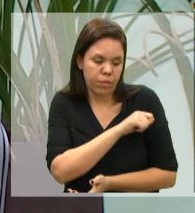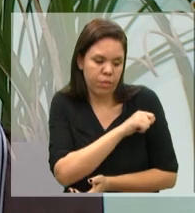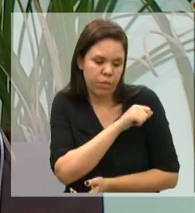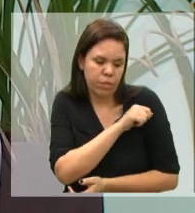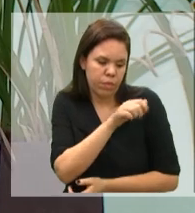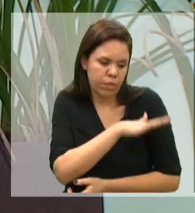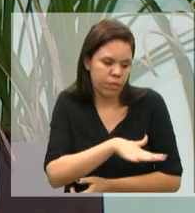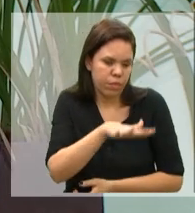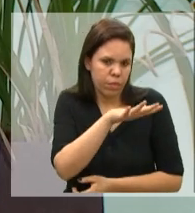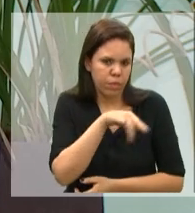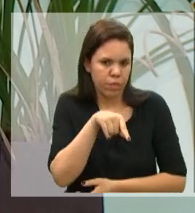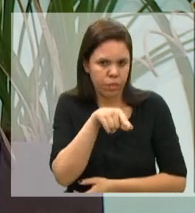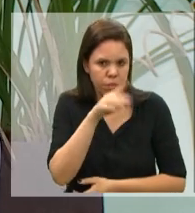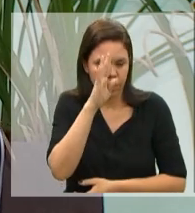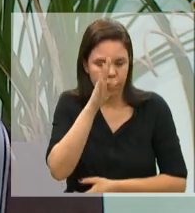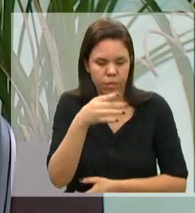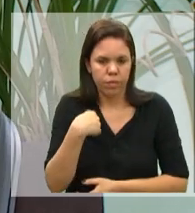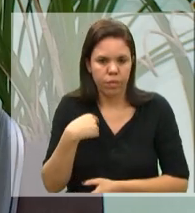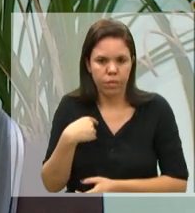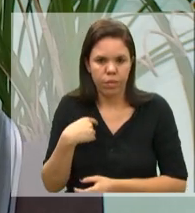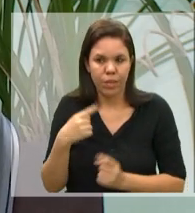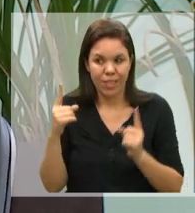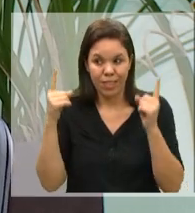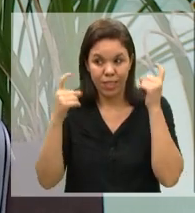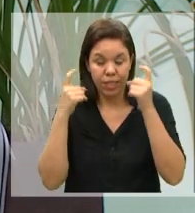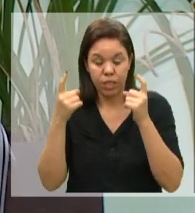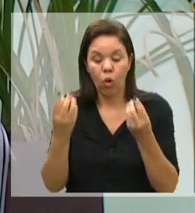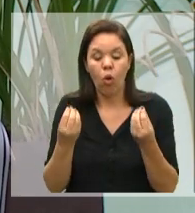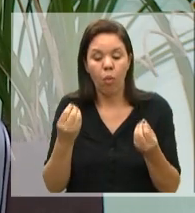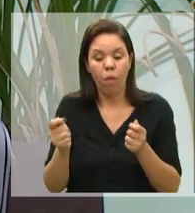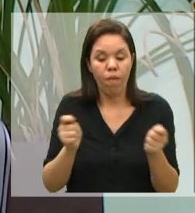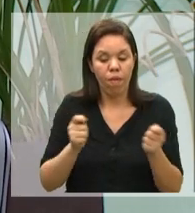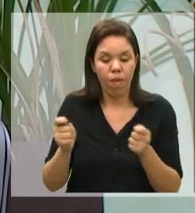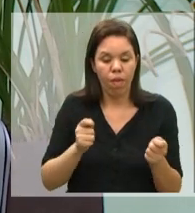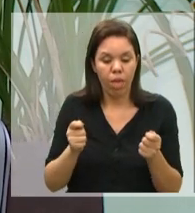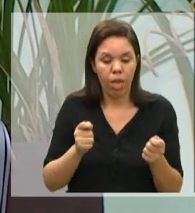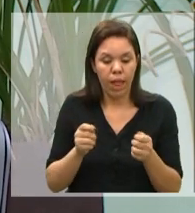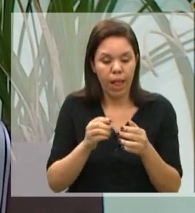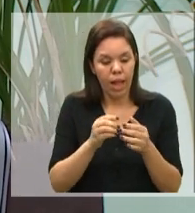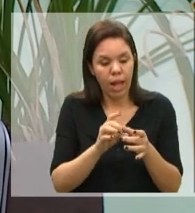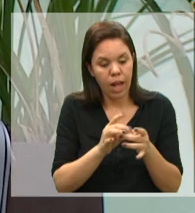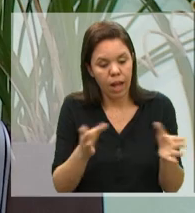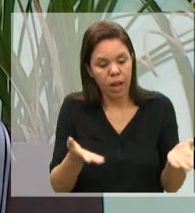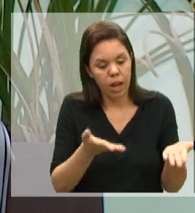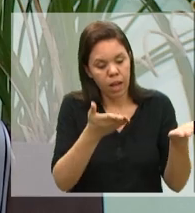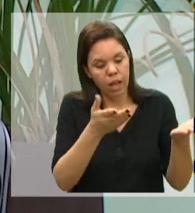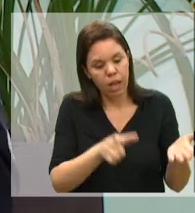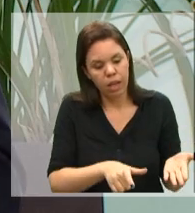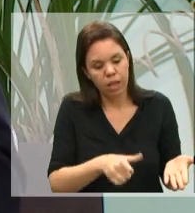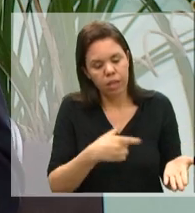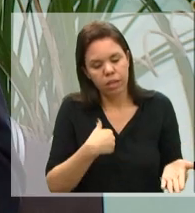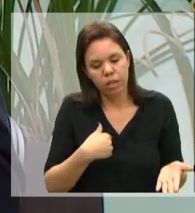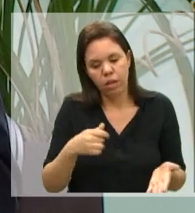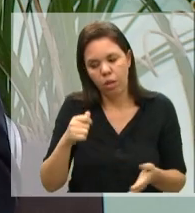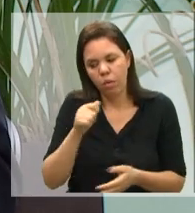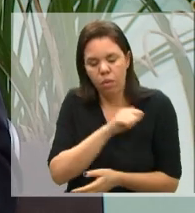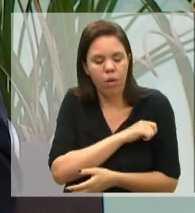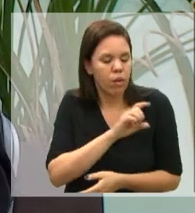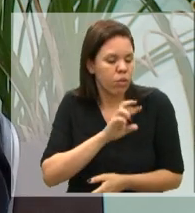alunado, o principal desafio é como lidar com essa autonomia de um aluno que não é mais